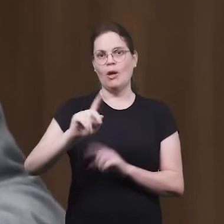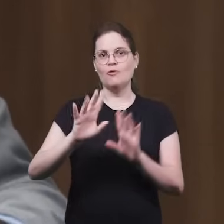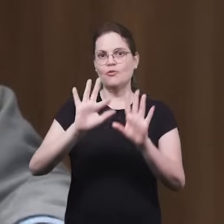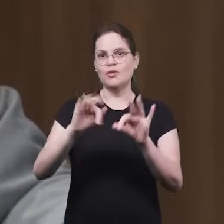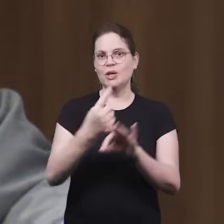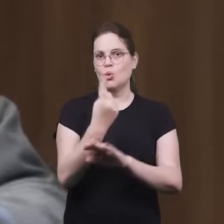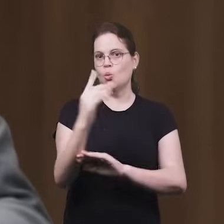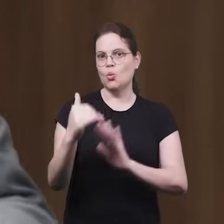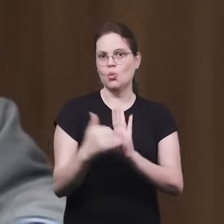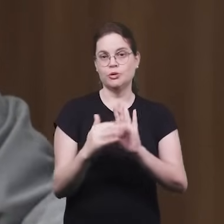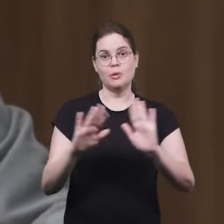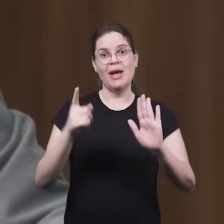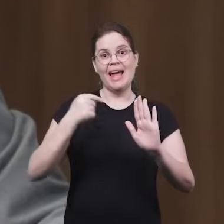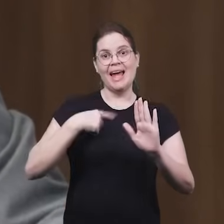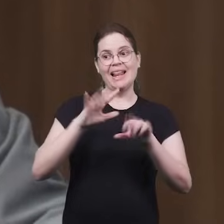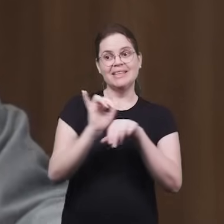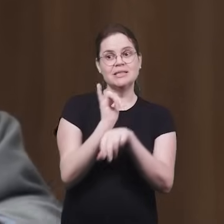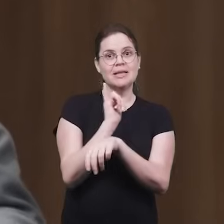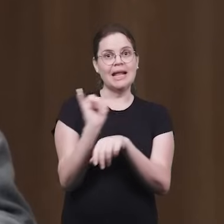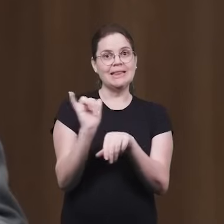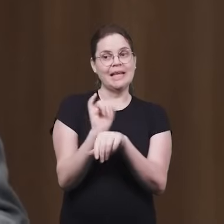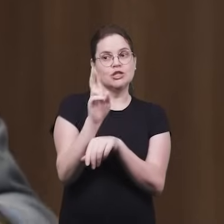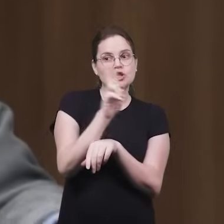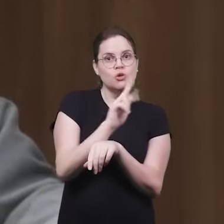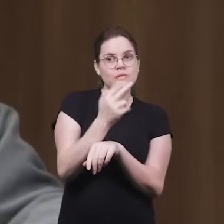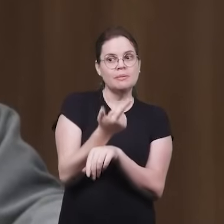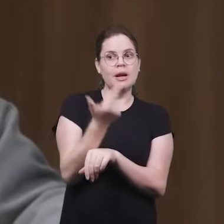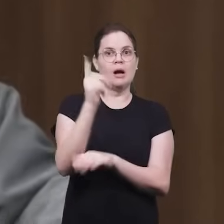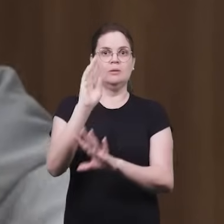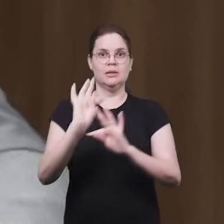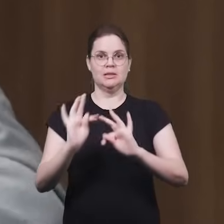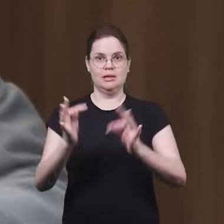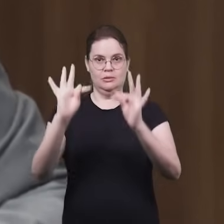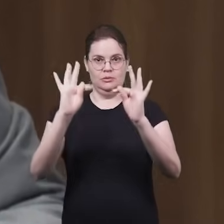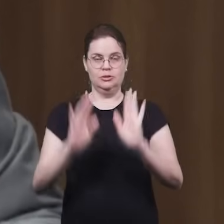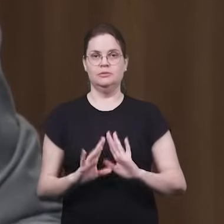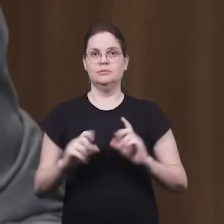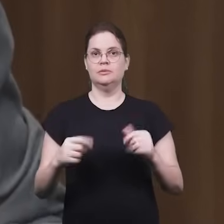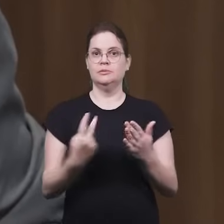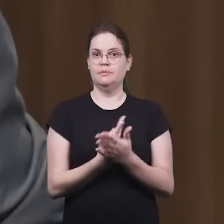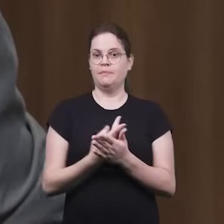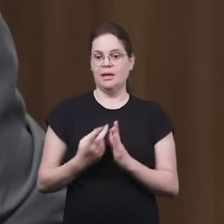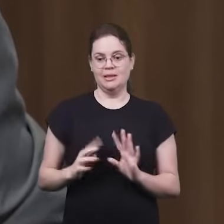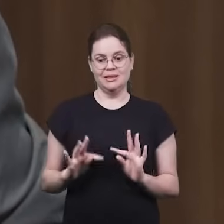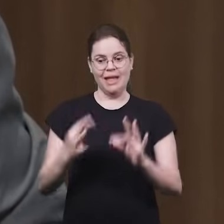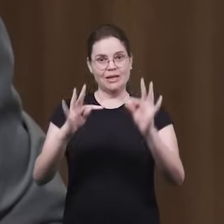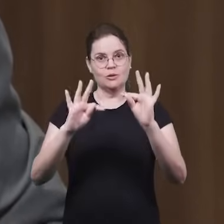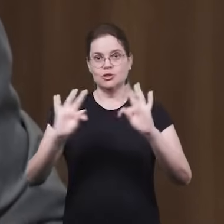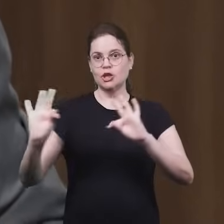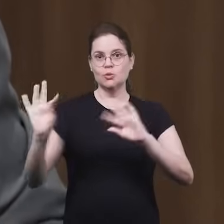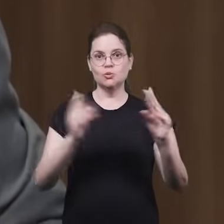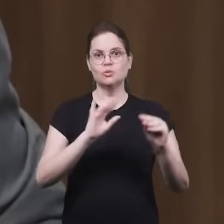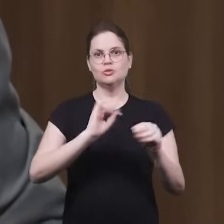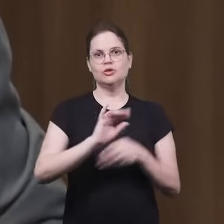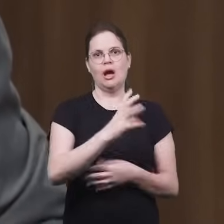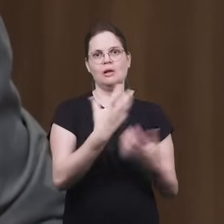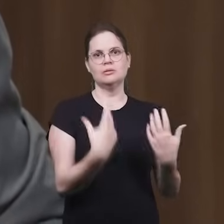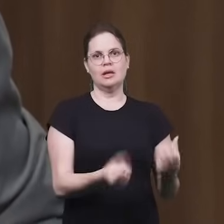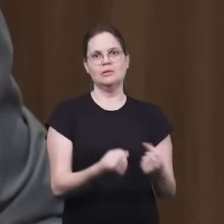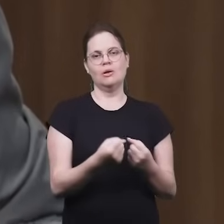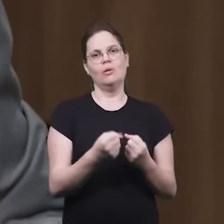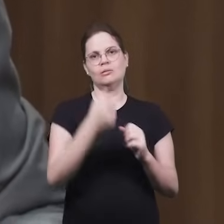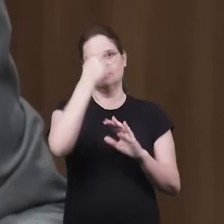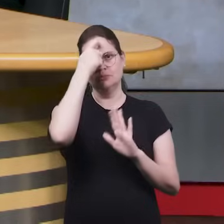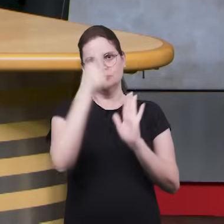é uma ferramenta, ela é um meio. Então, o que acontece é que todas as tecnologias já absorveram a inteligência artificial. Já estão